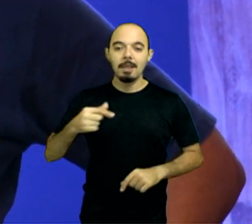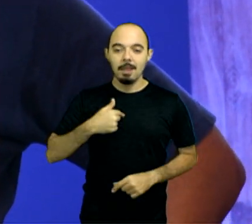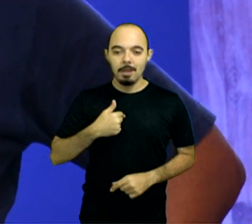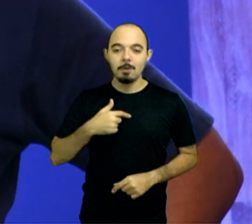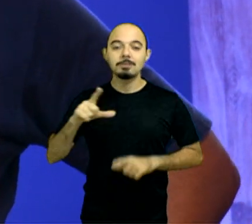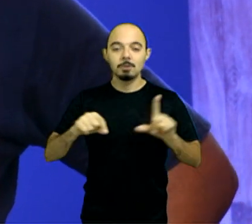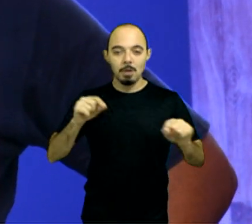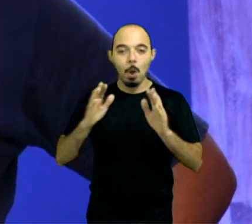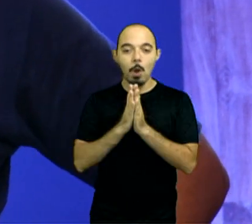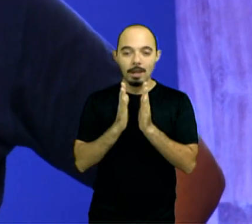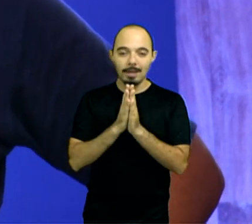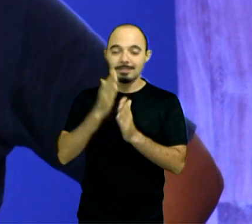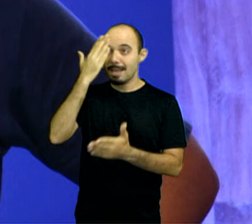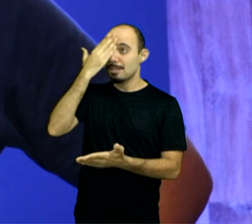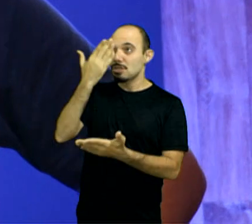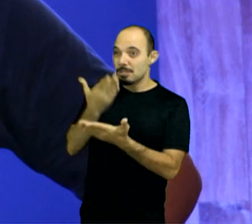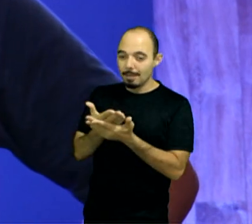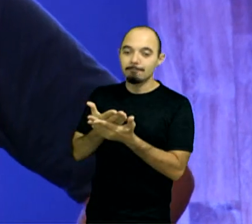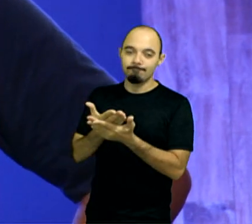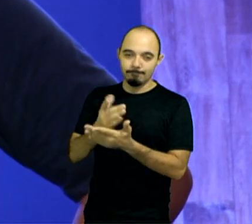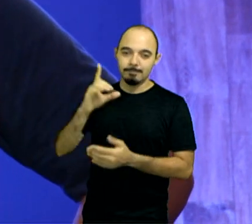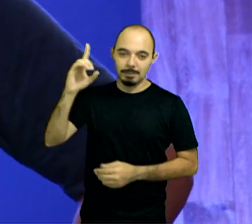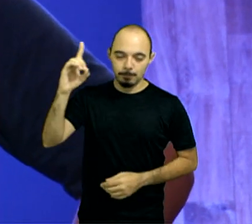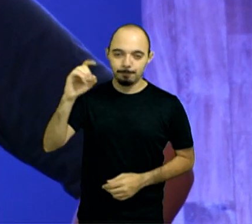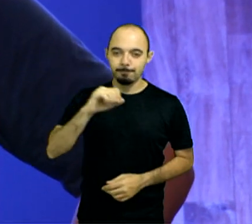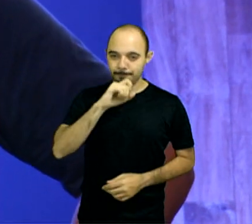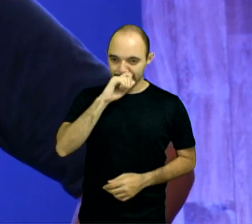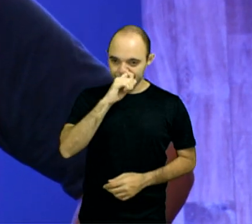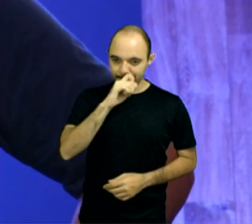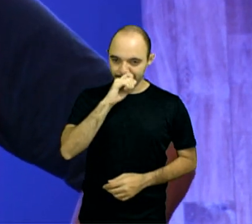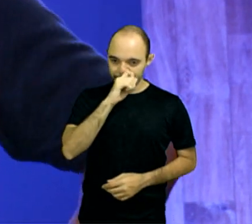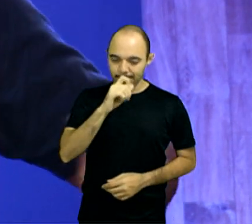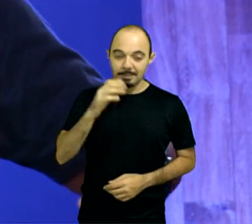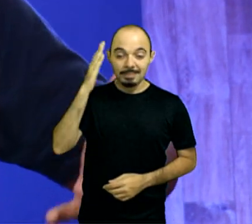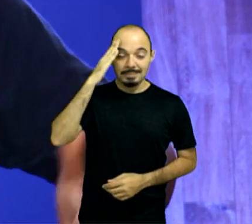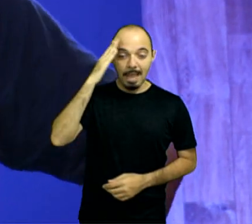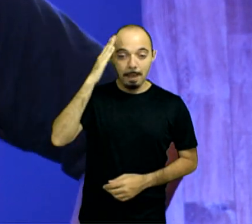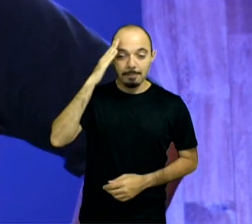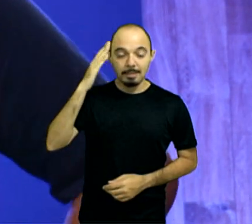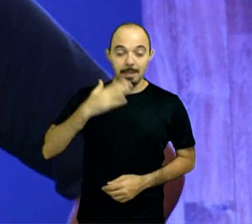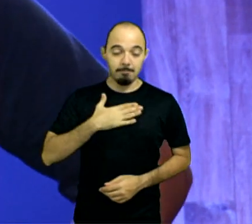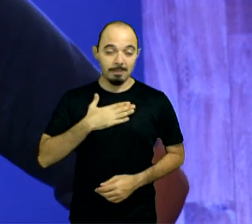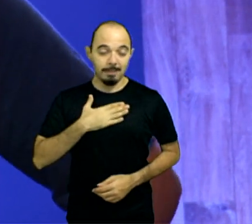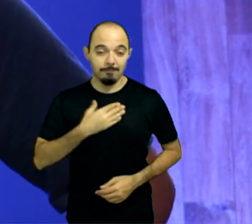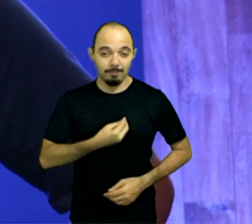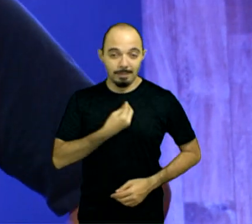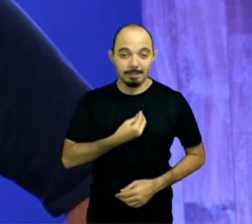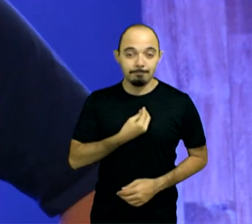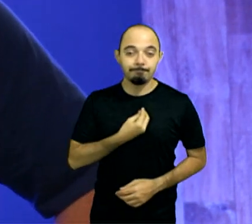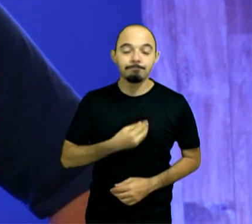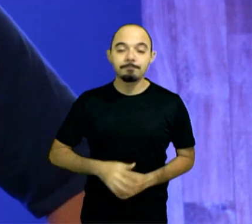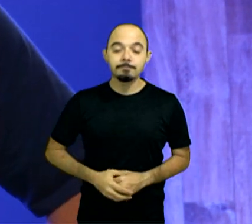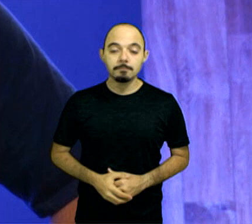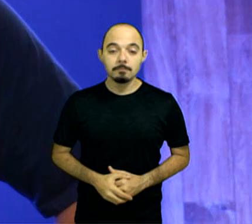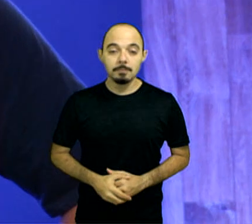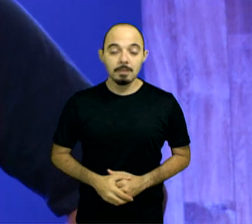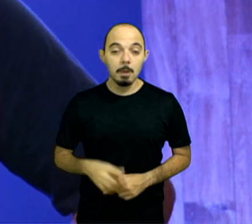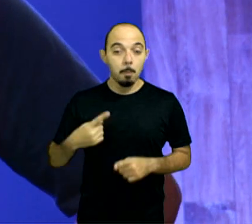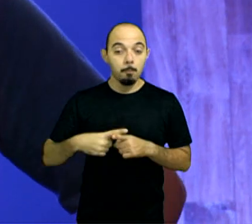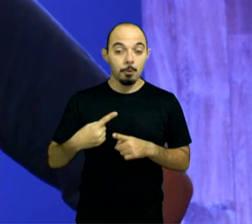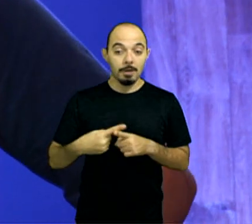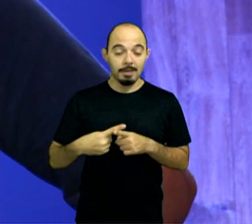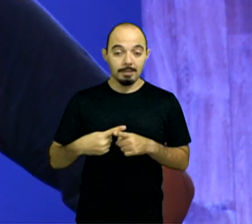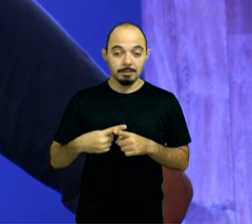Tu sabe o que eu quero, sabe o que eu desejo, não sei o que eu estou passando aqui... Tudo debaixo do céu tem um propósito, né?